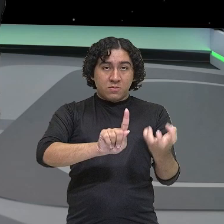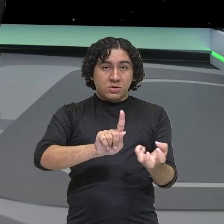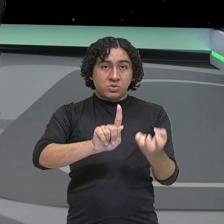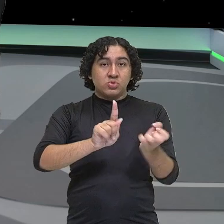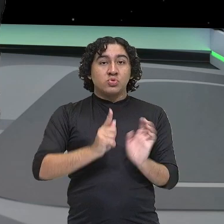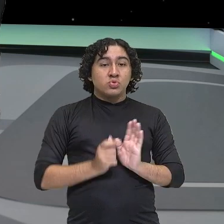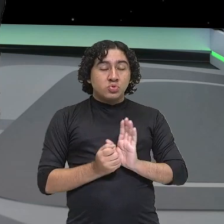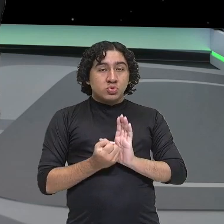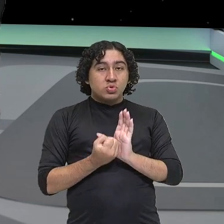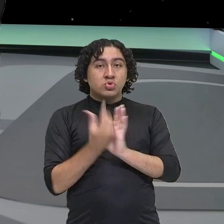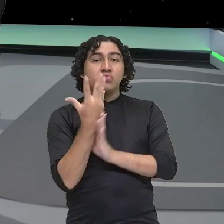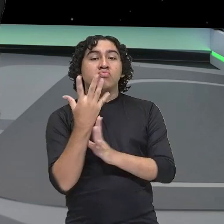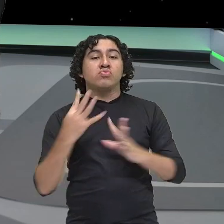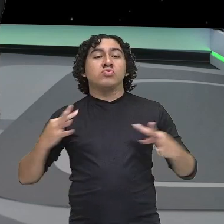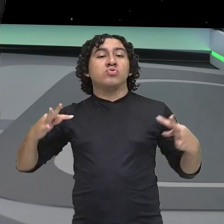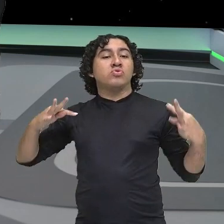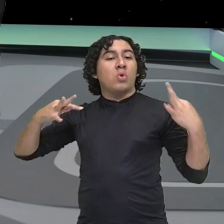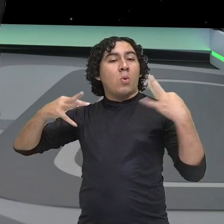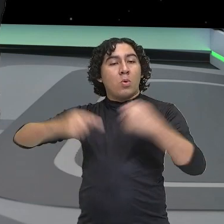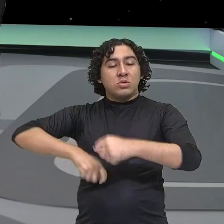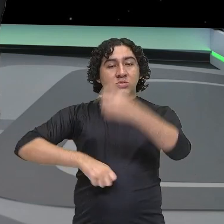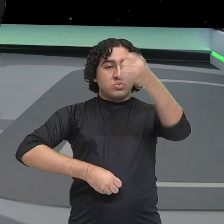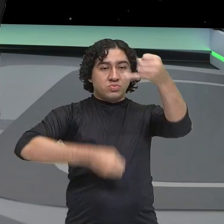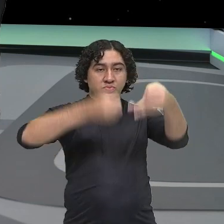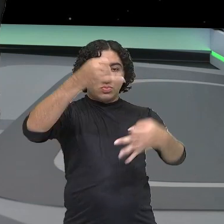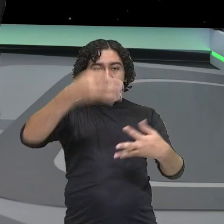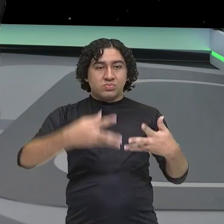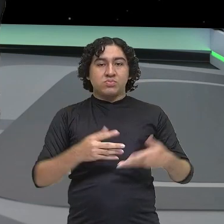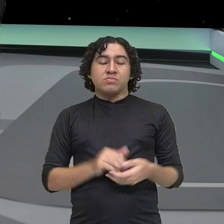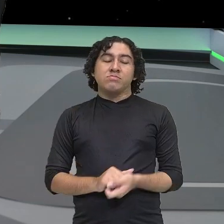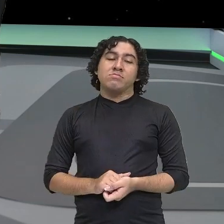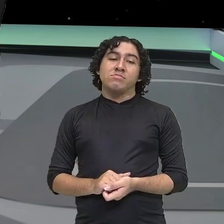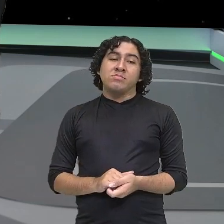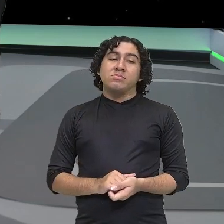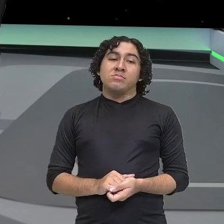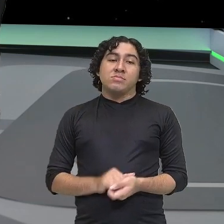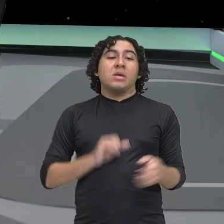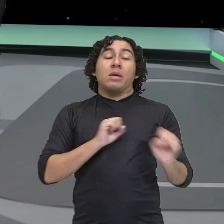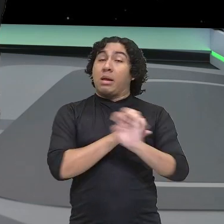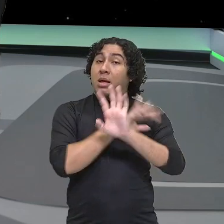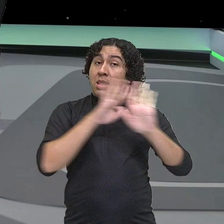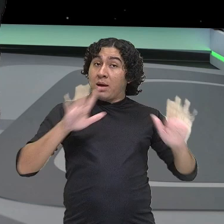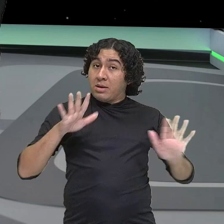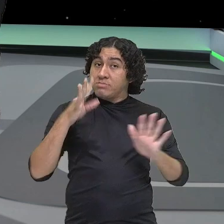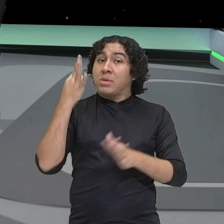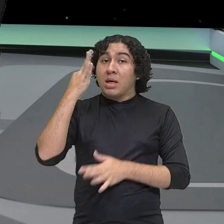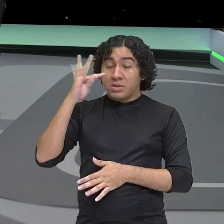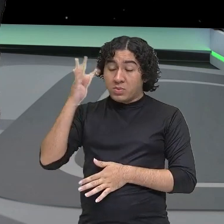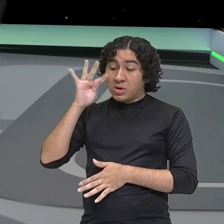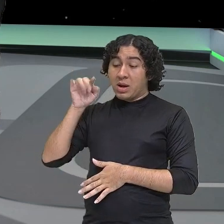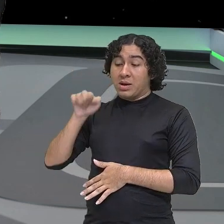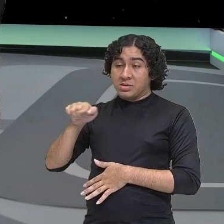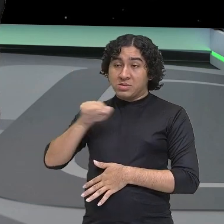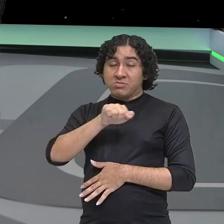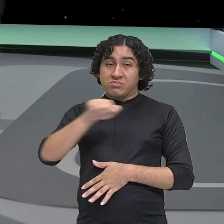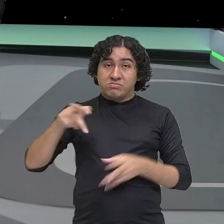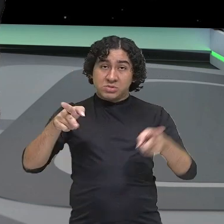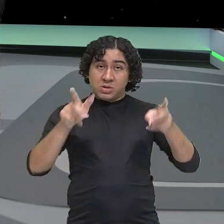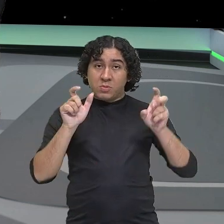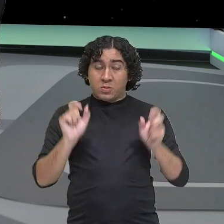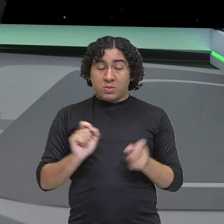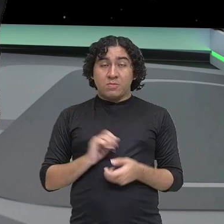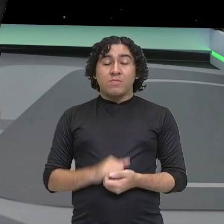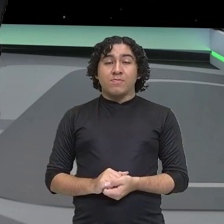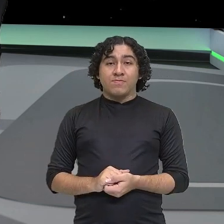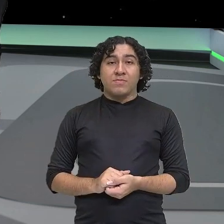aí todas essas explicações. Claro que a teoria de Newton, você percebe aí